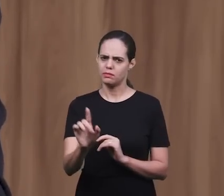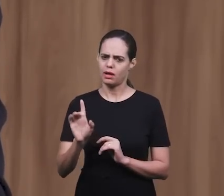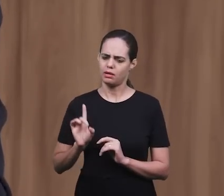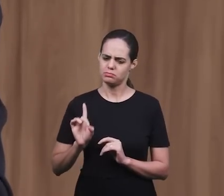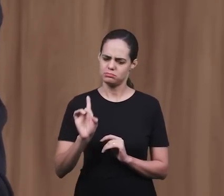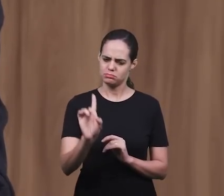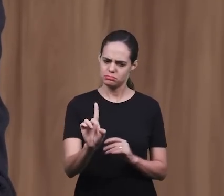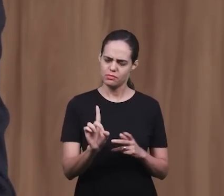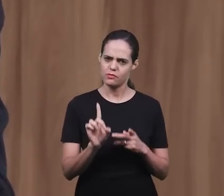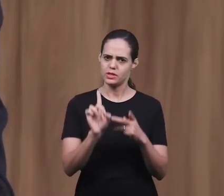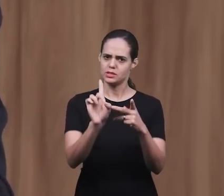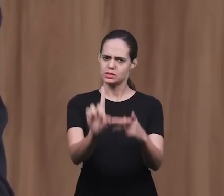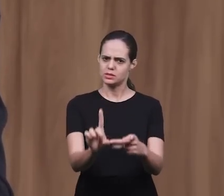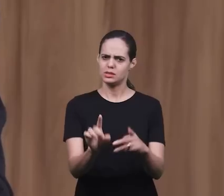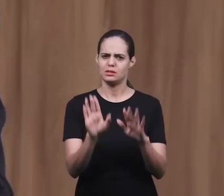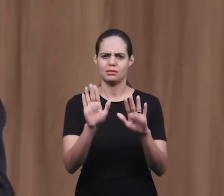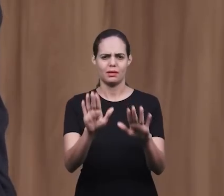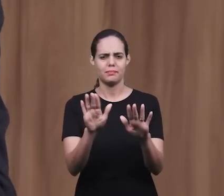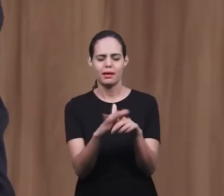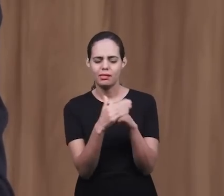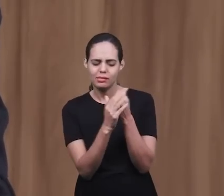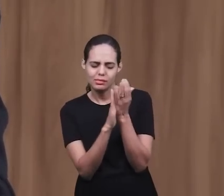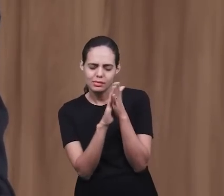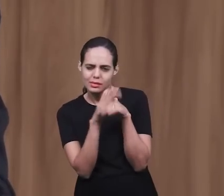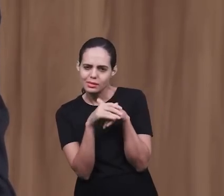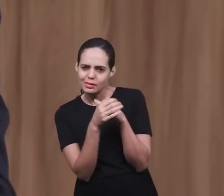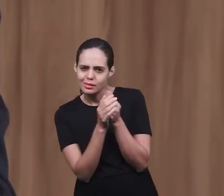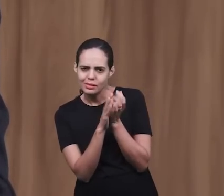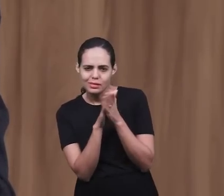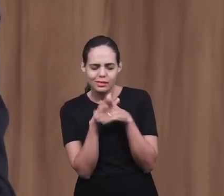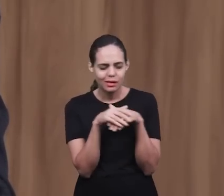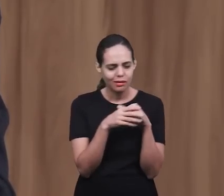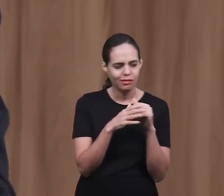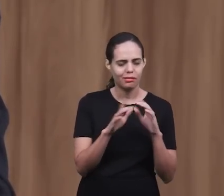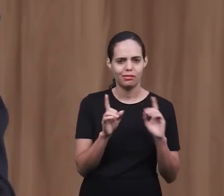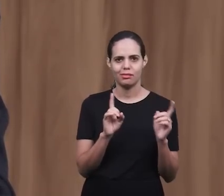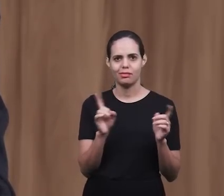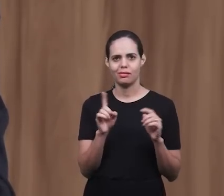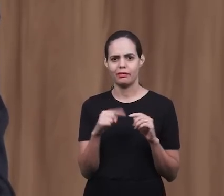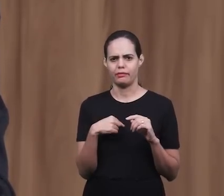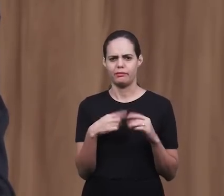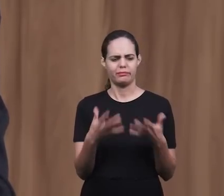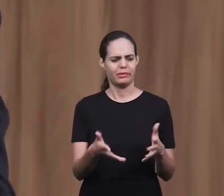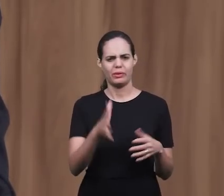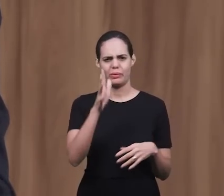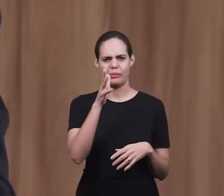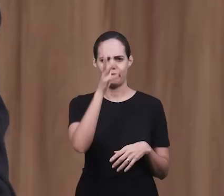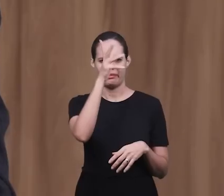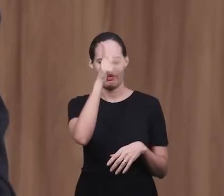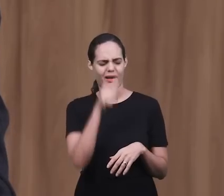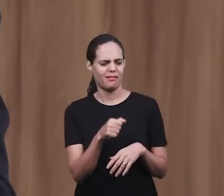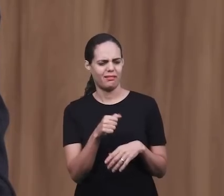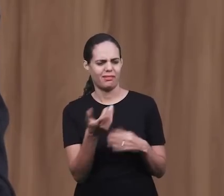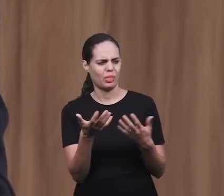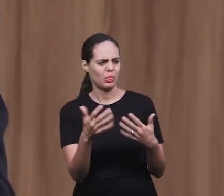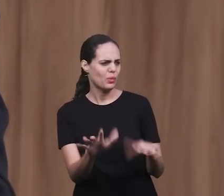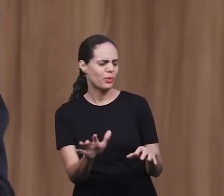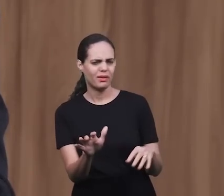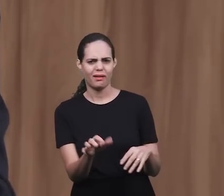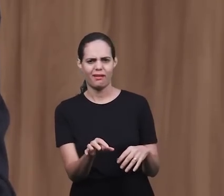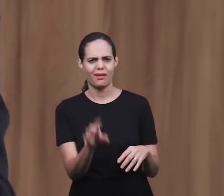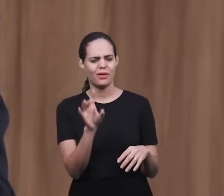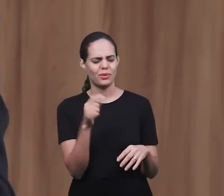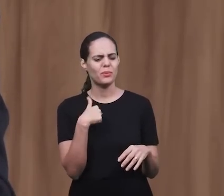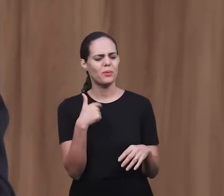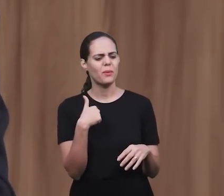lado, também não explorar os irmãos. Não, eu não quero galinha com quiabo, eu quero churrasco. Então, isso foge